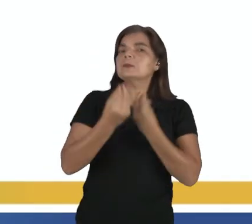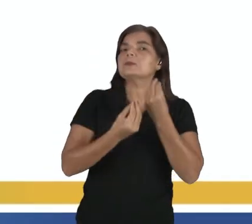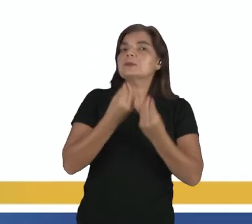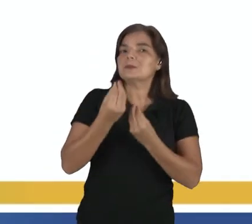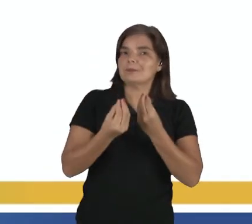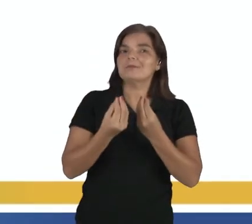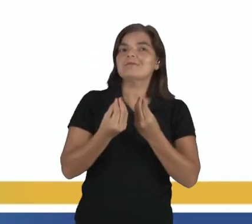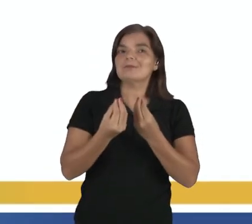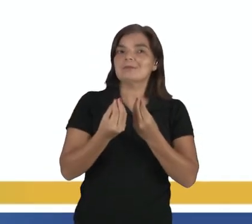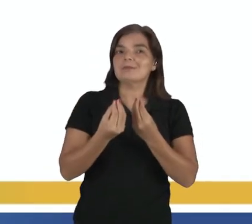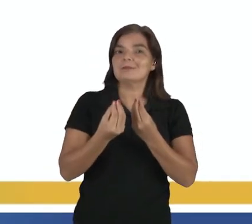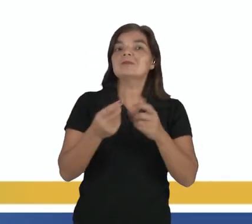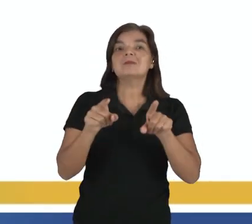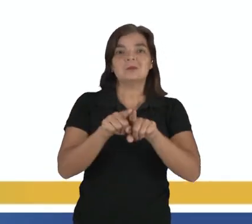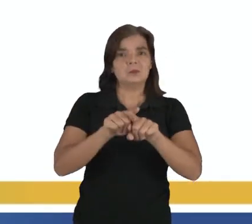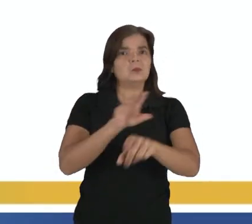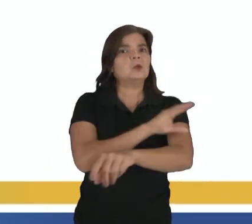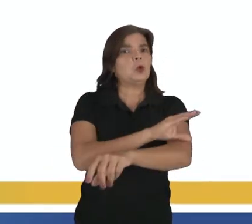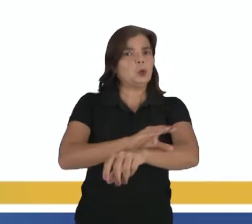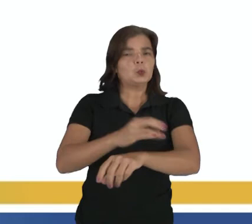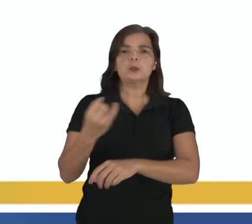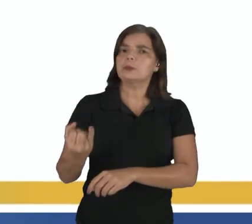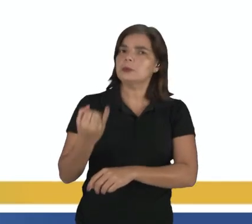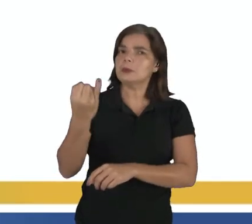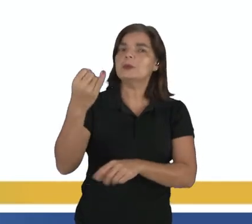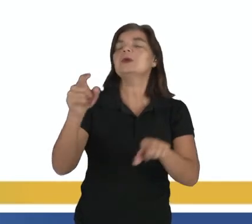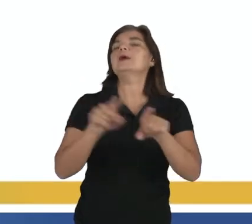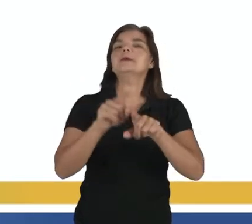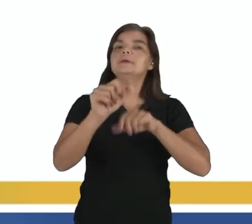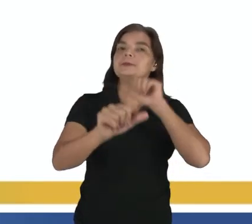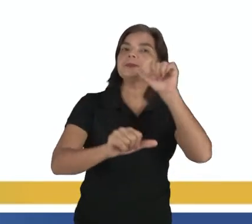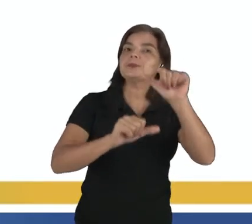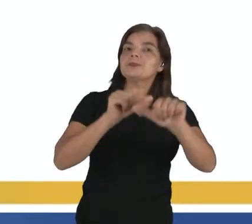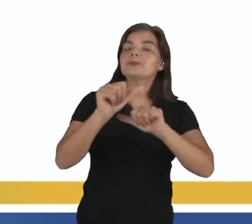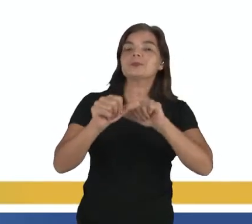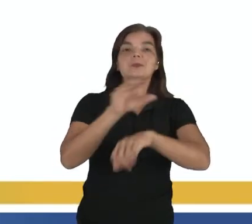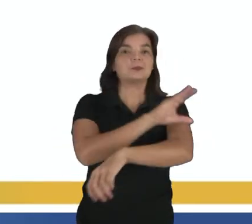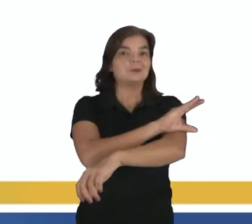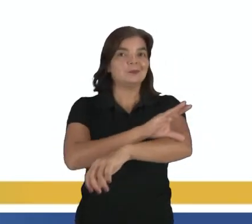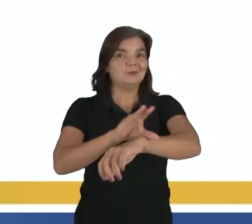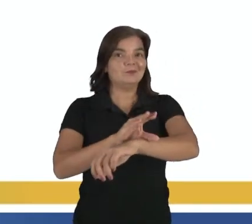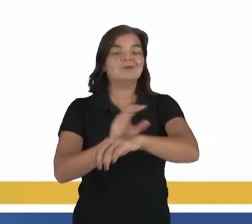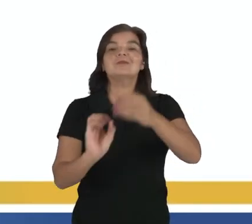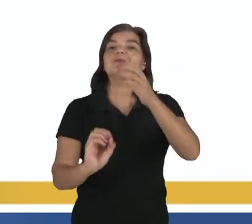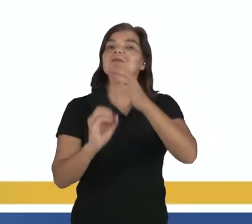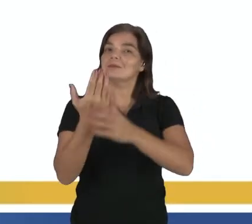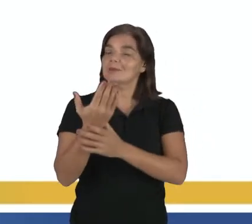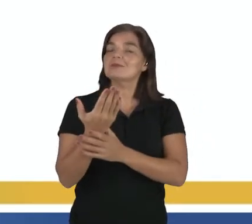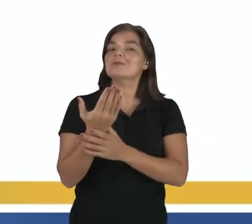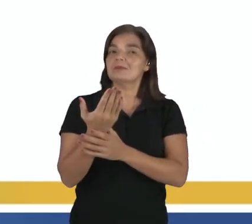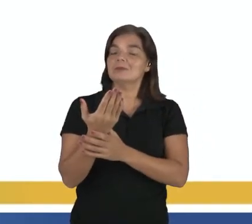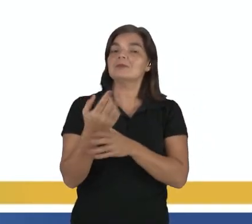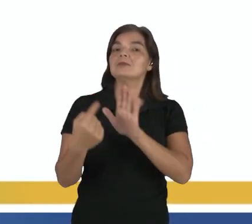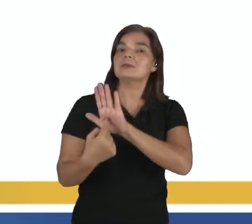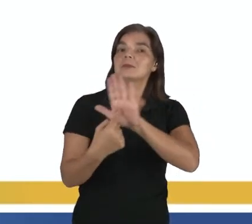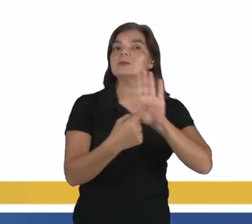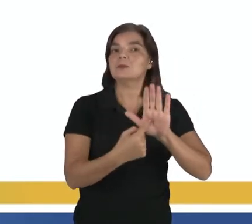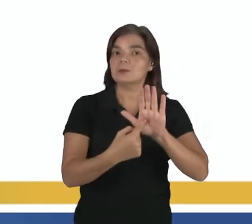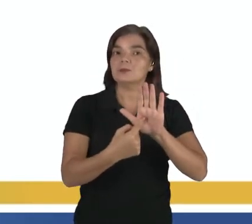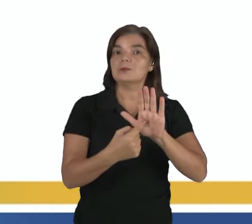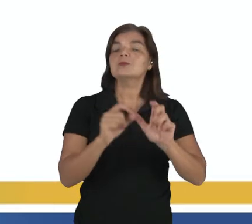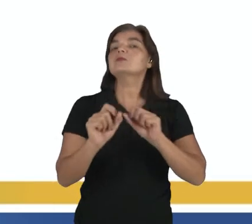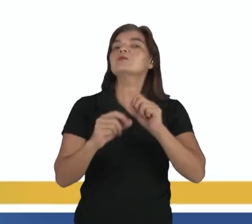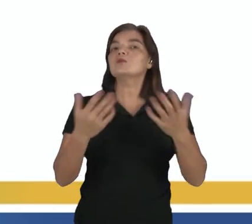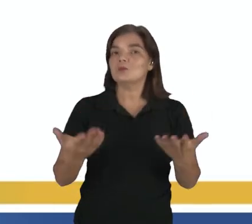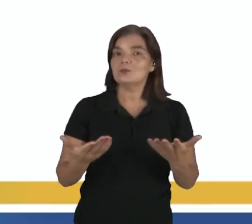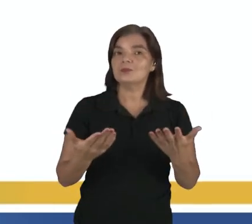sendo a cultura de massa. Então percebam, a transformação cultural ocorrida e promovida